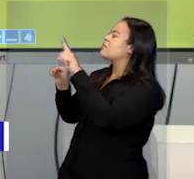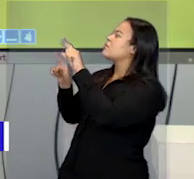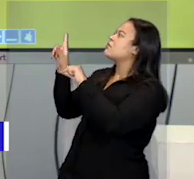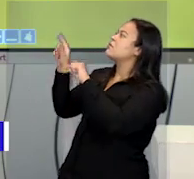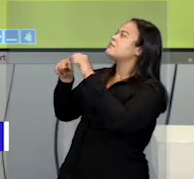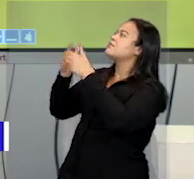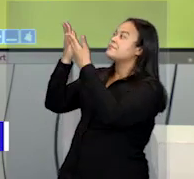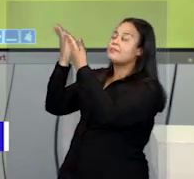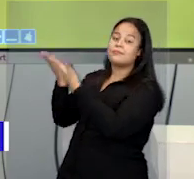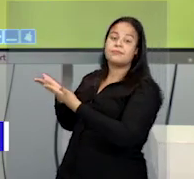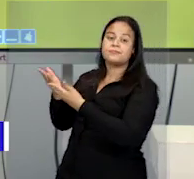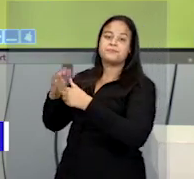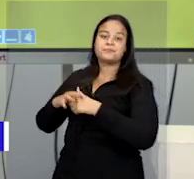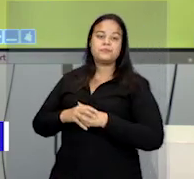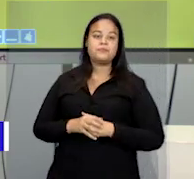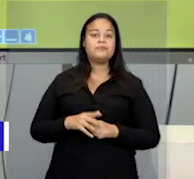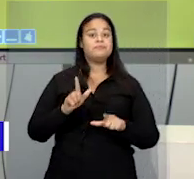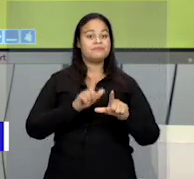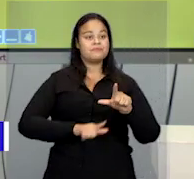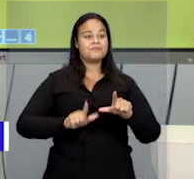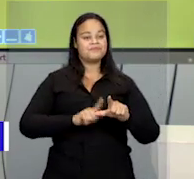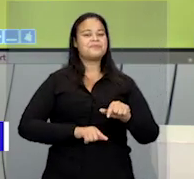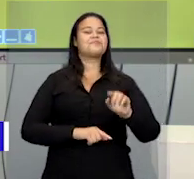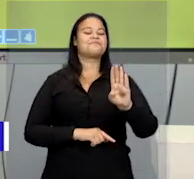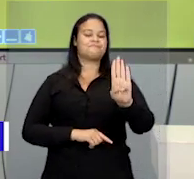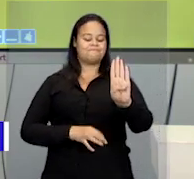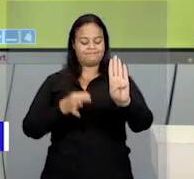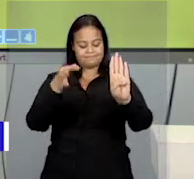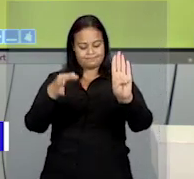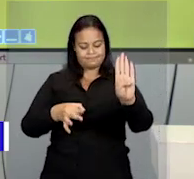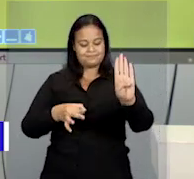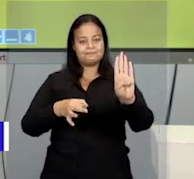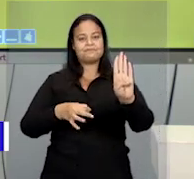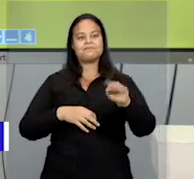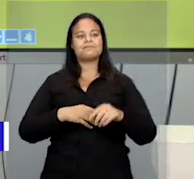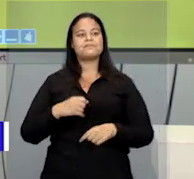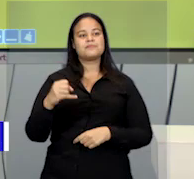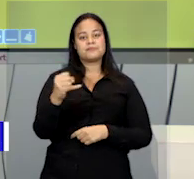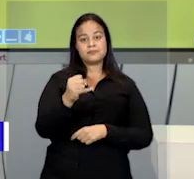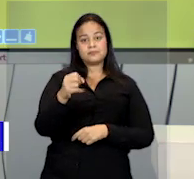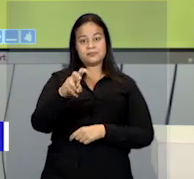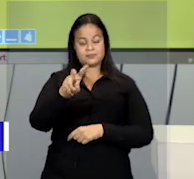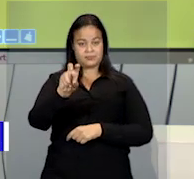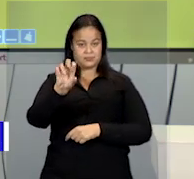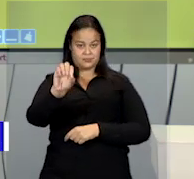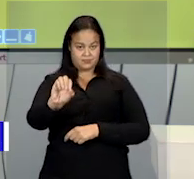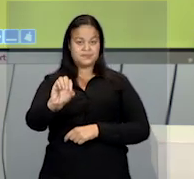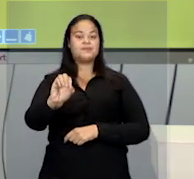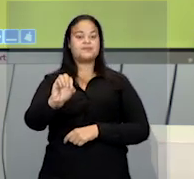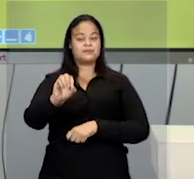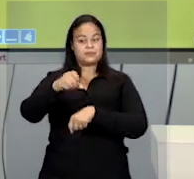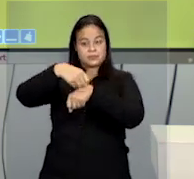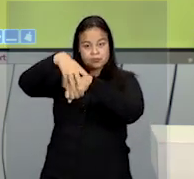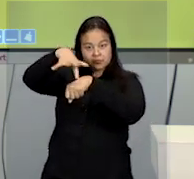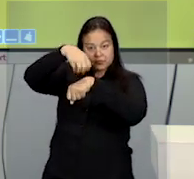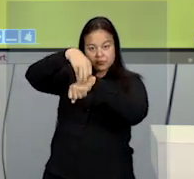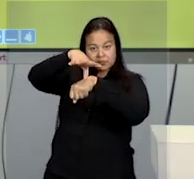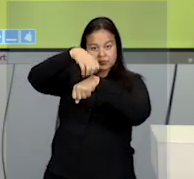As opções seriam a letra B, né? Nessa reação, a liberação de